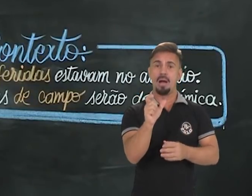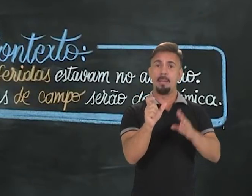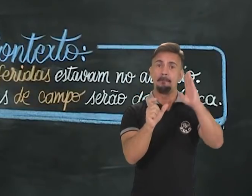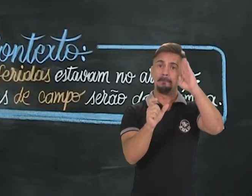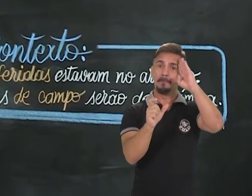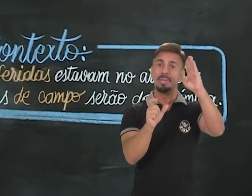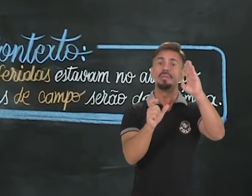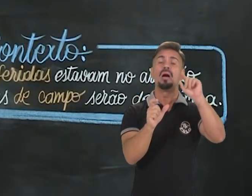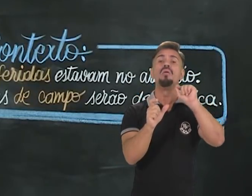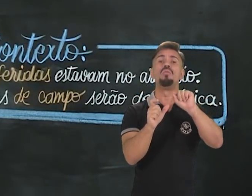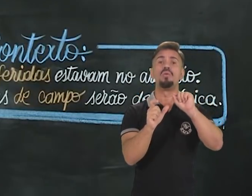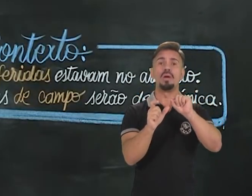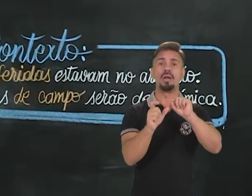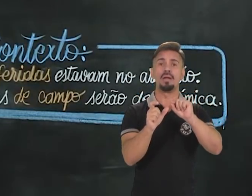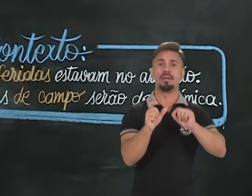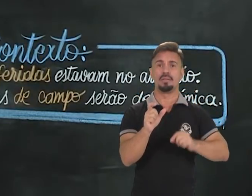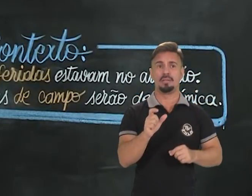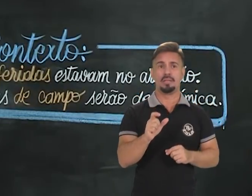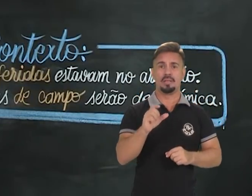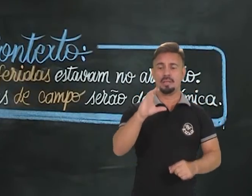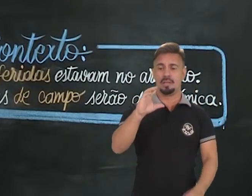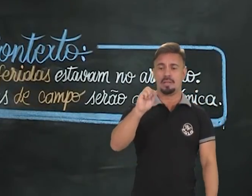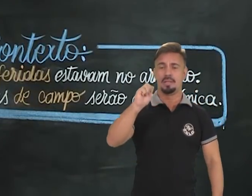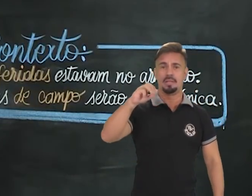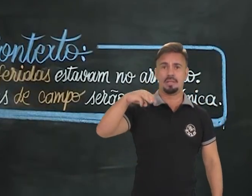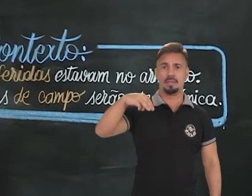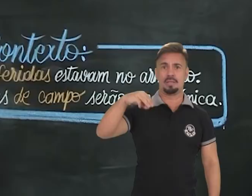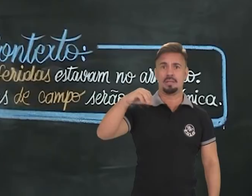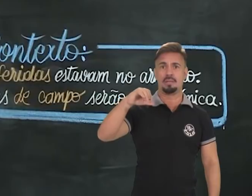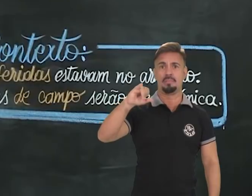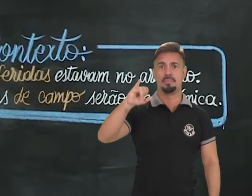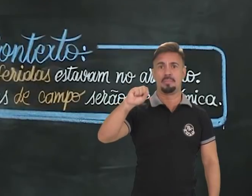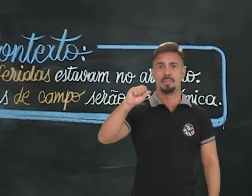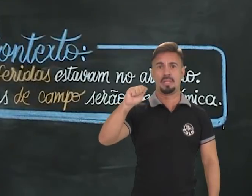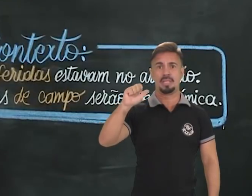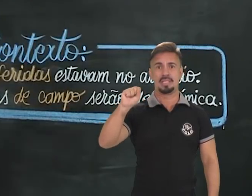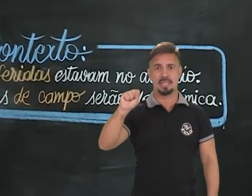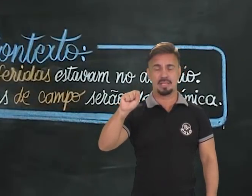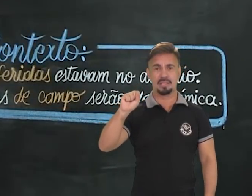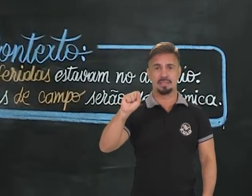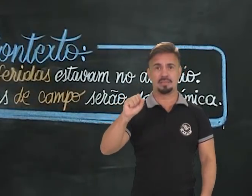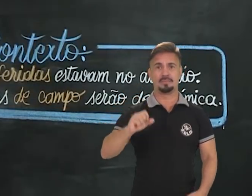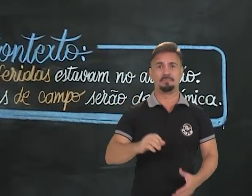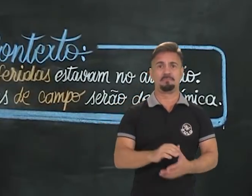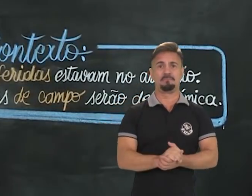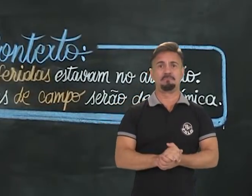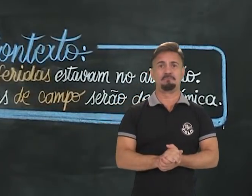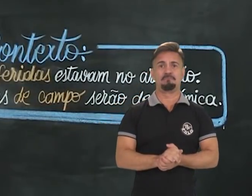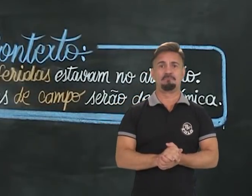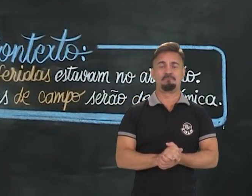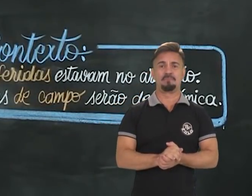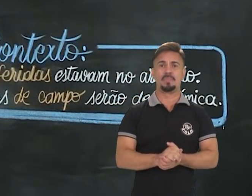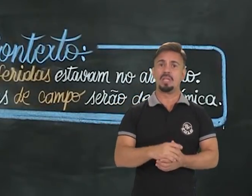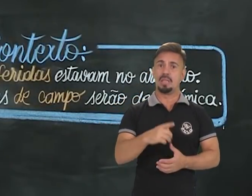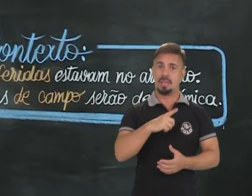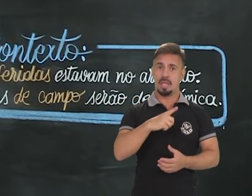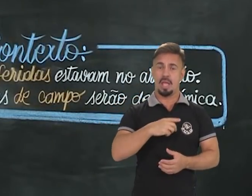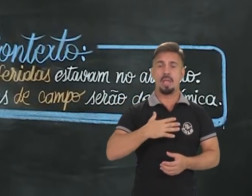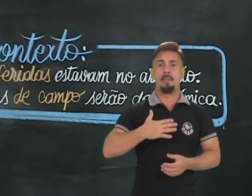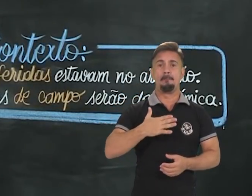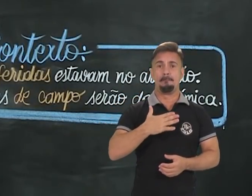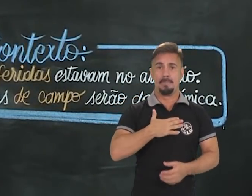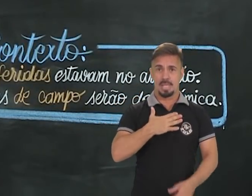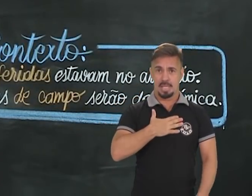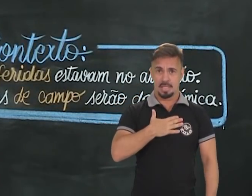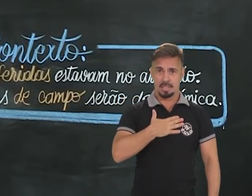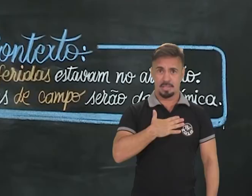a essência desse sujeito, é a palavra camisas. Por isso que a gente chama de núcleo, não esquece, hein? Aqui eu tenho minhas, então,